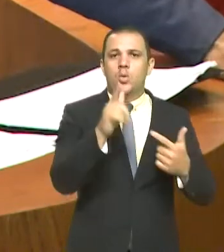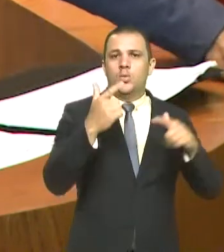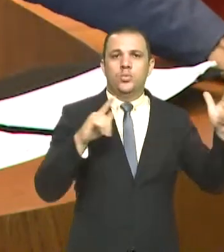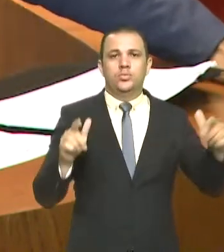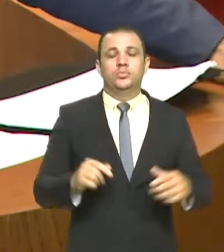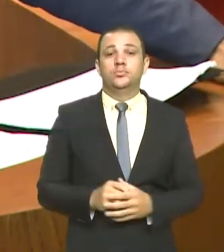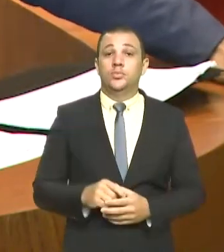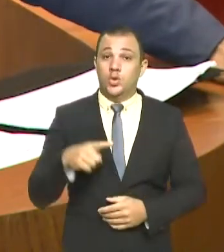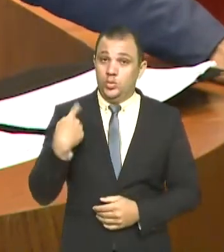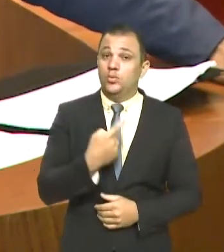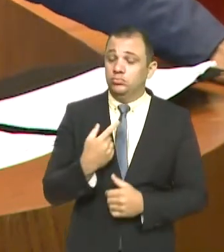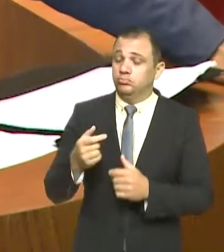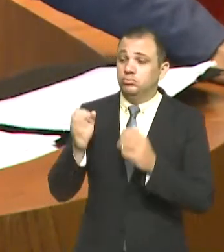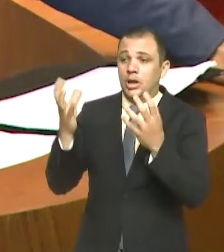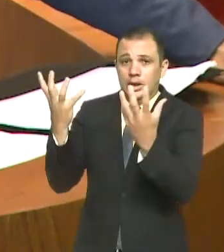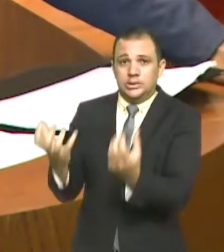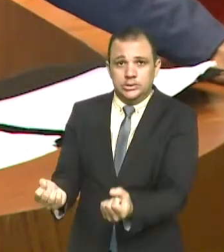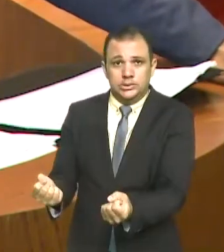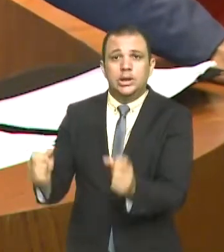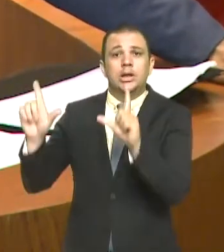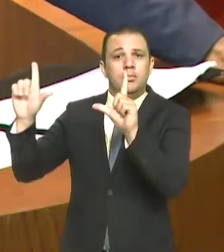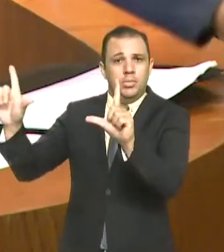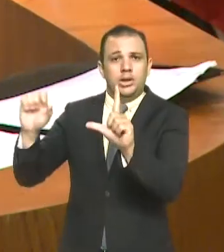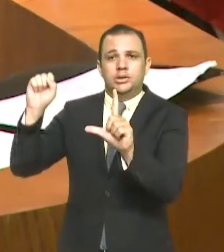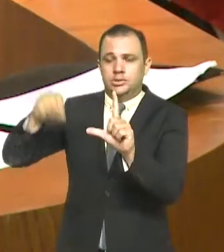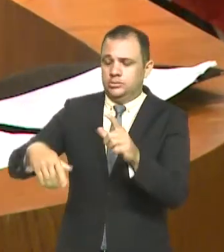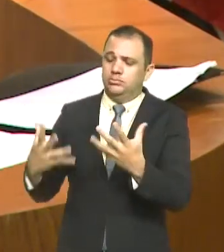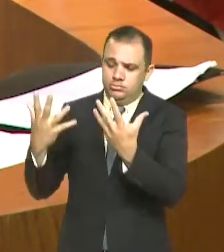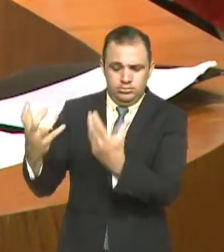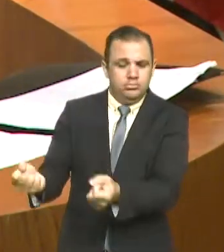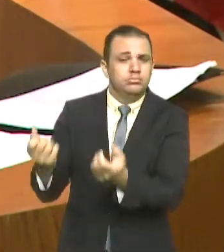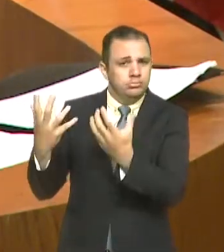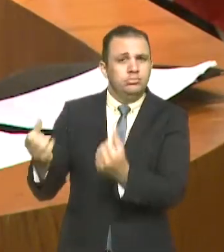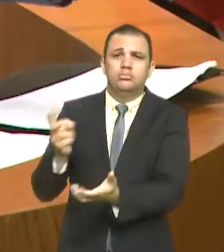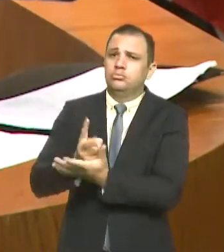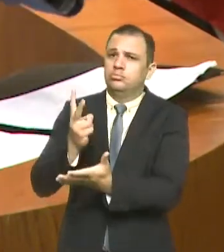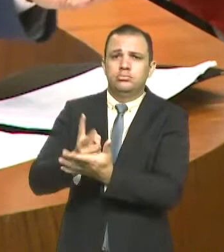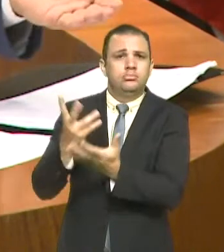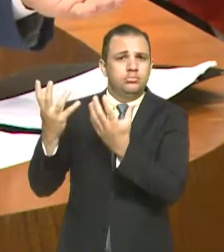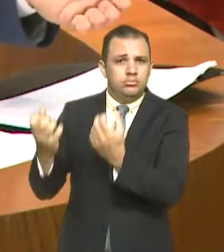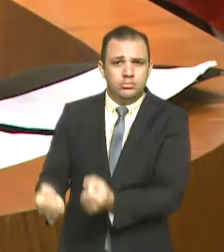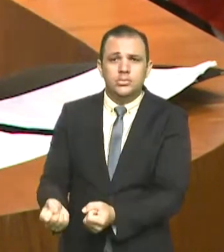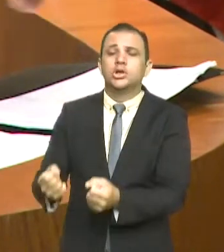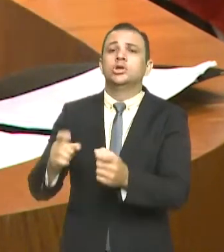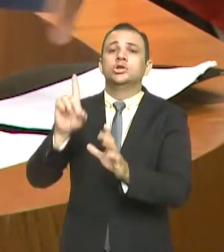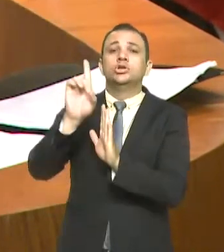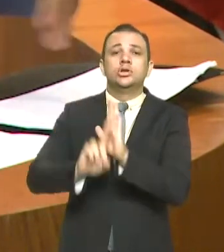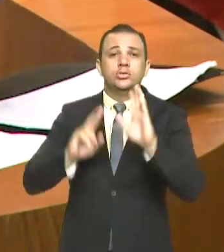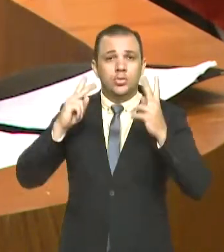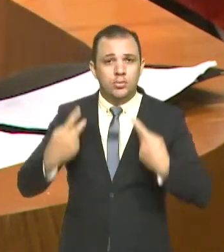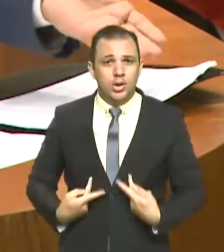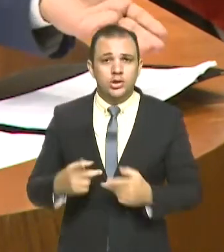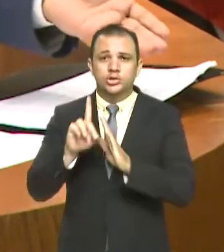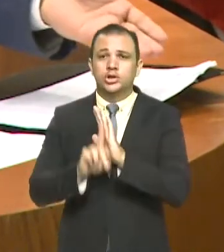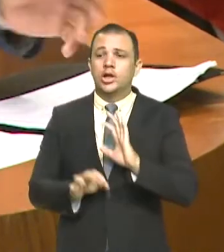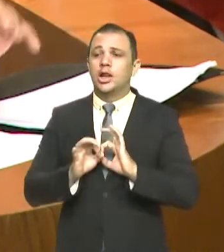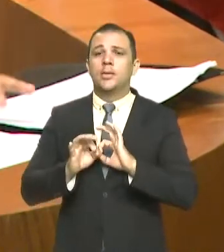placas educativas. Nós fomos, somos e sempre lutamos pelos direitos humanos, pelo direito e